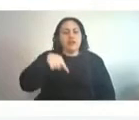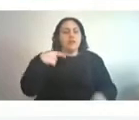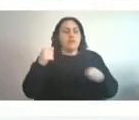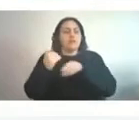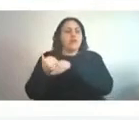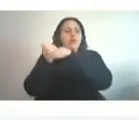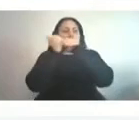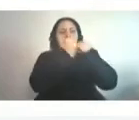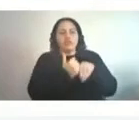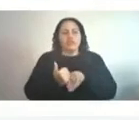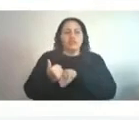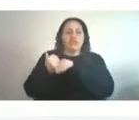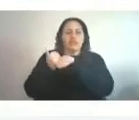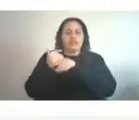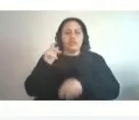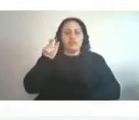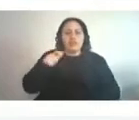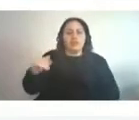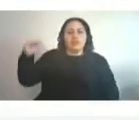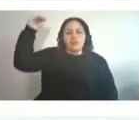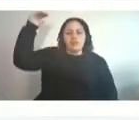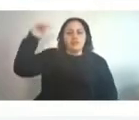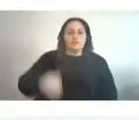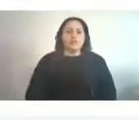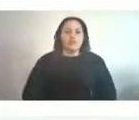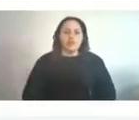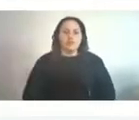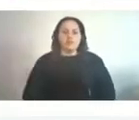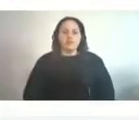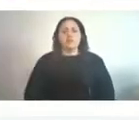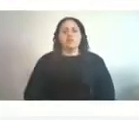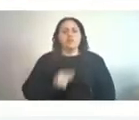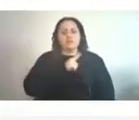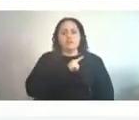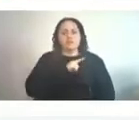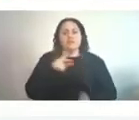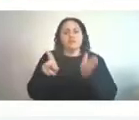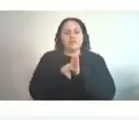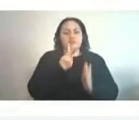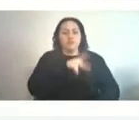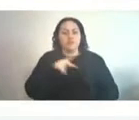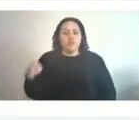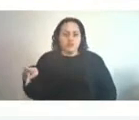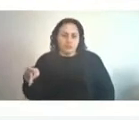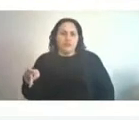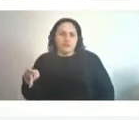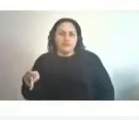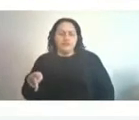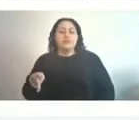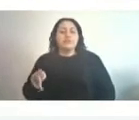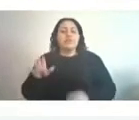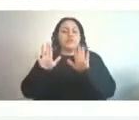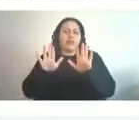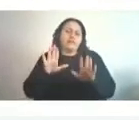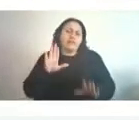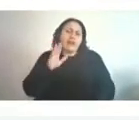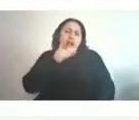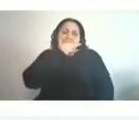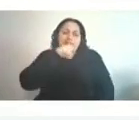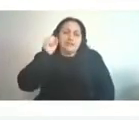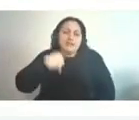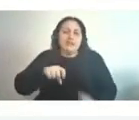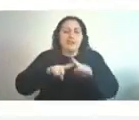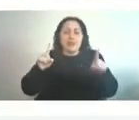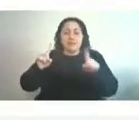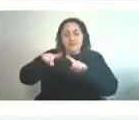dos alunos favoreceria o trabalho do professor, né? E provavelmente sim, mas depois os estudos da psicologia